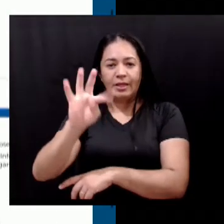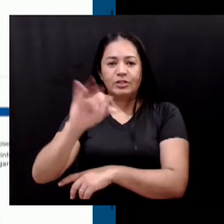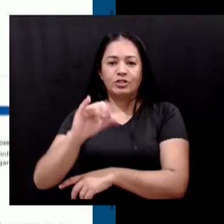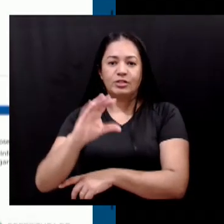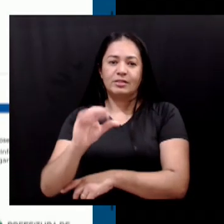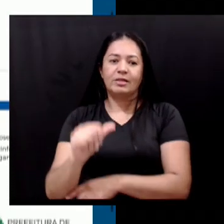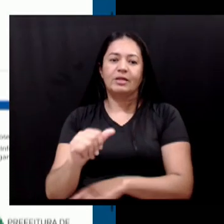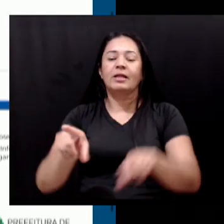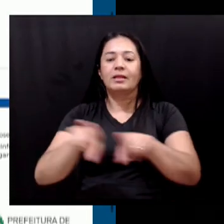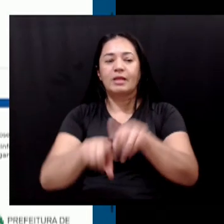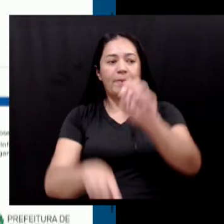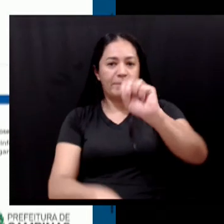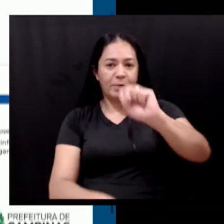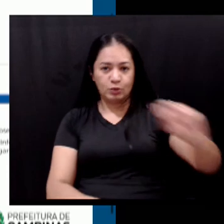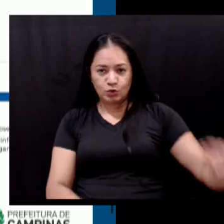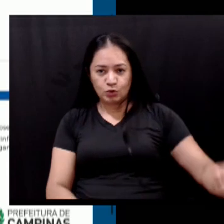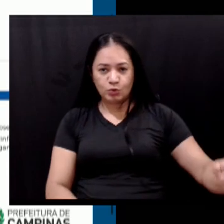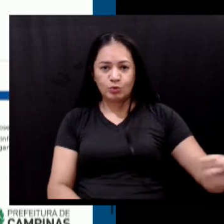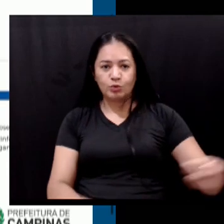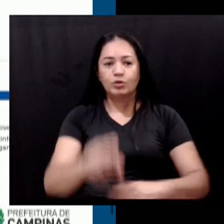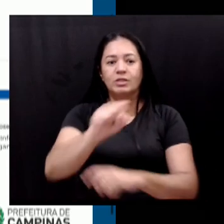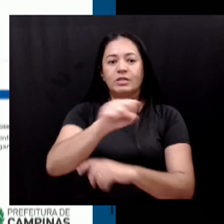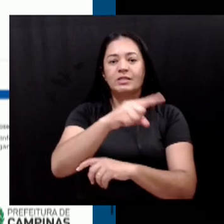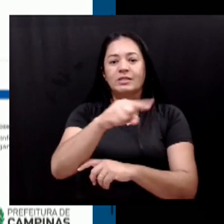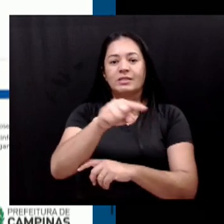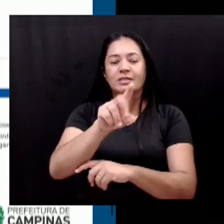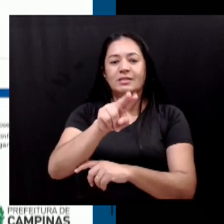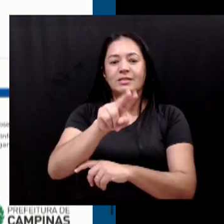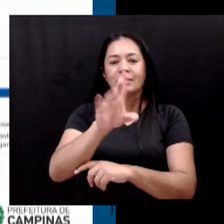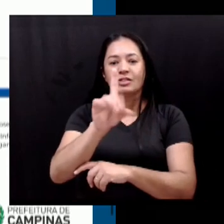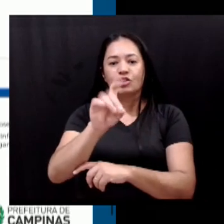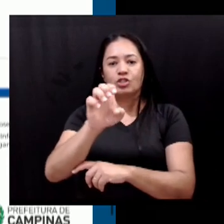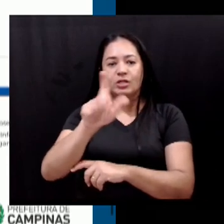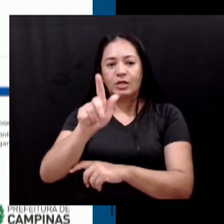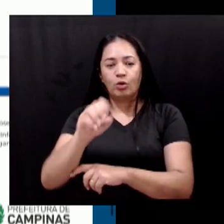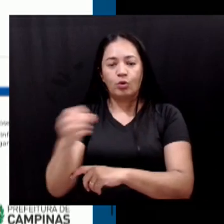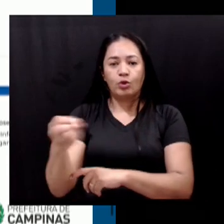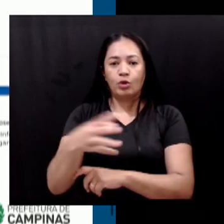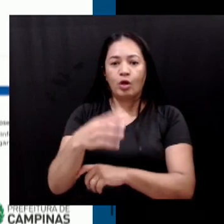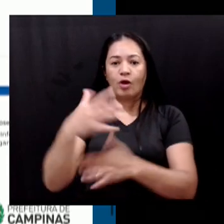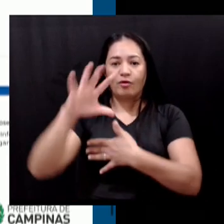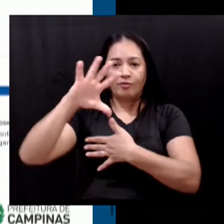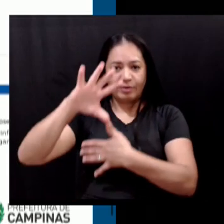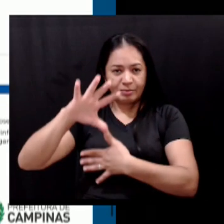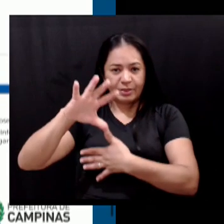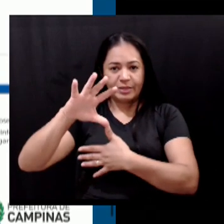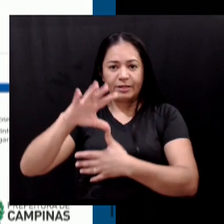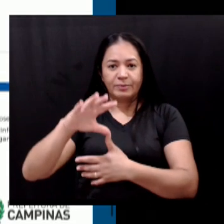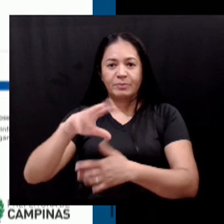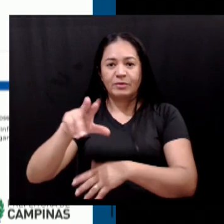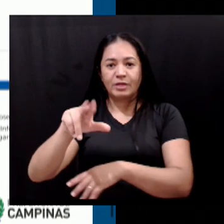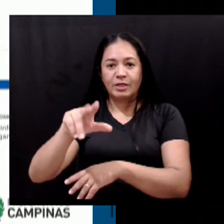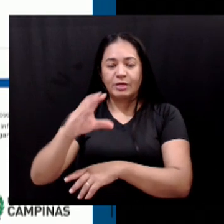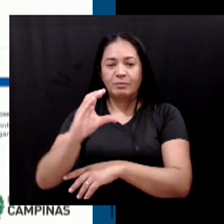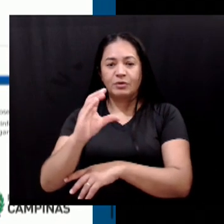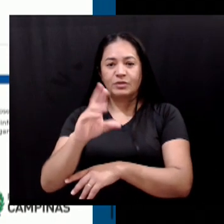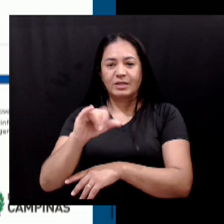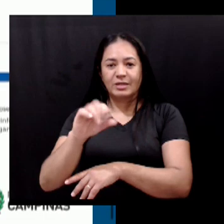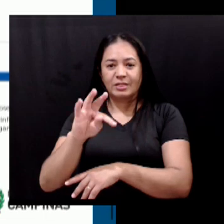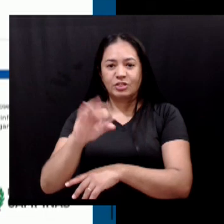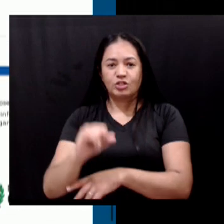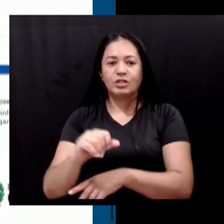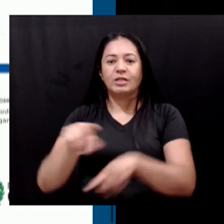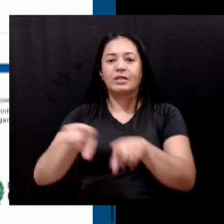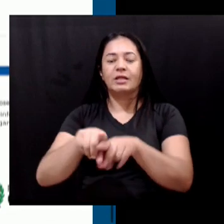do Jardim San Diego, Jardim Nova América, Jardim Irmãos Sicristi e Residencial da Paz. E na